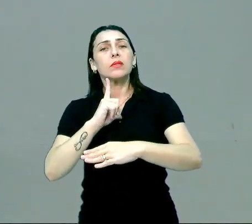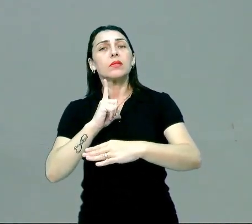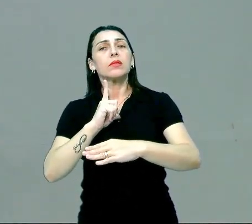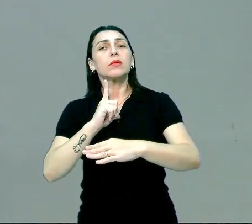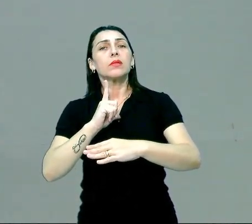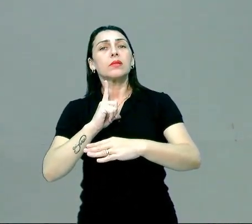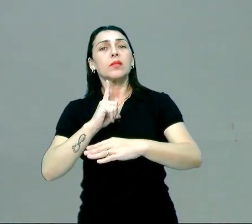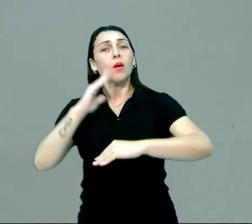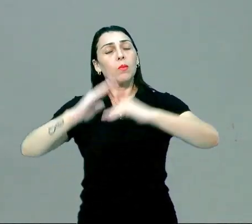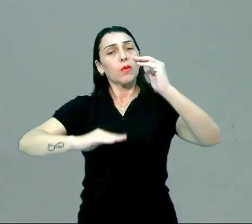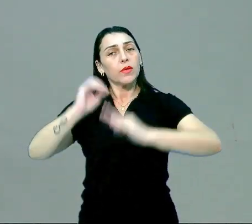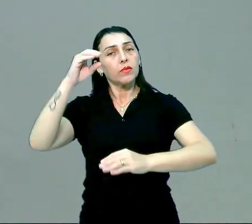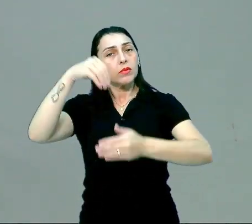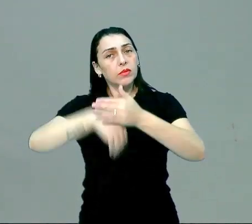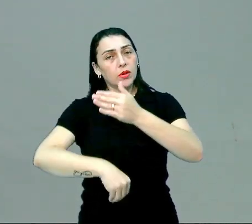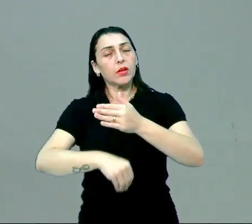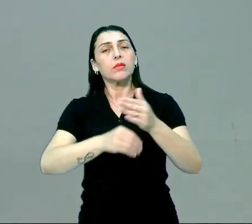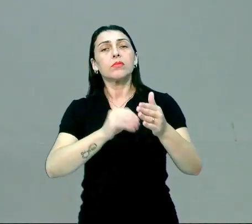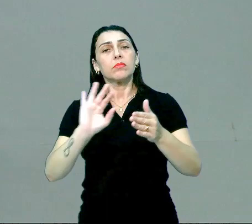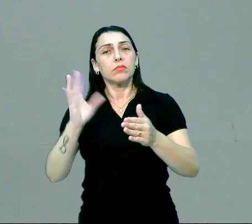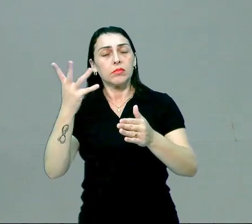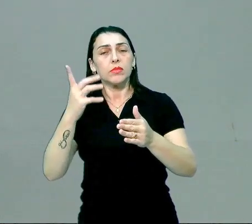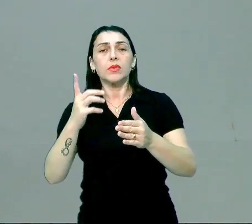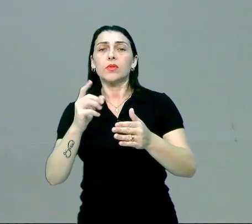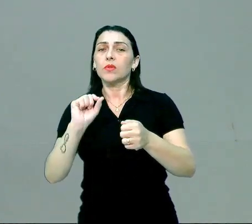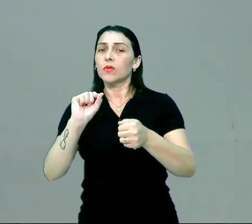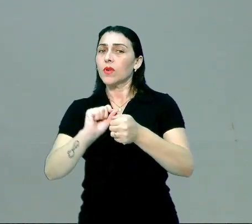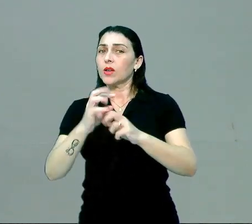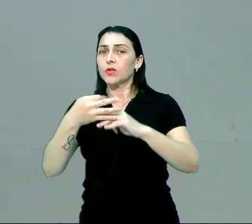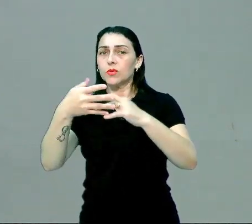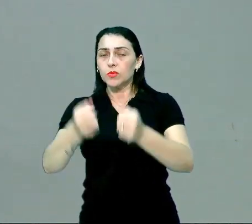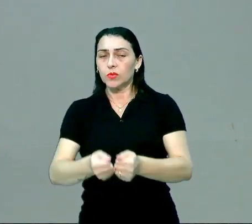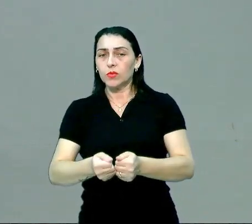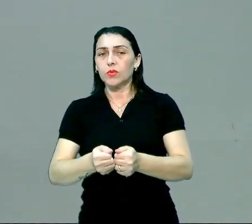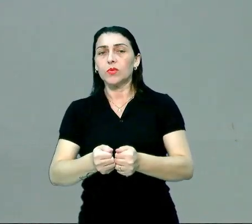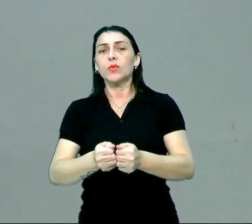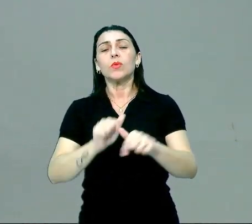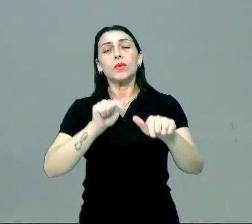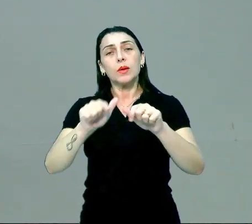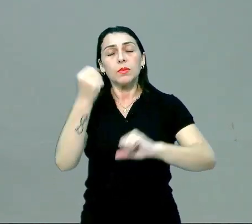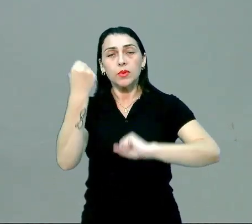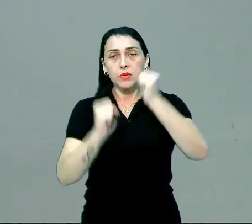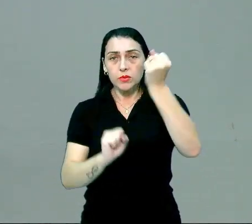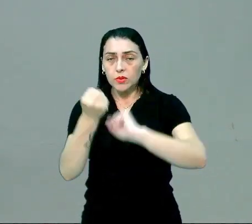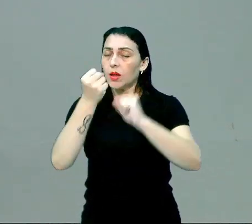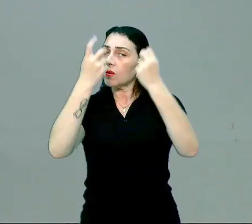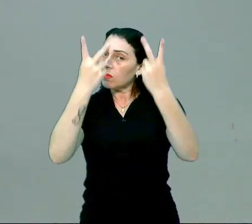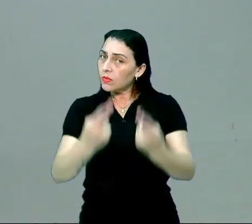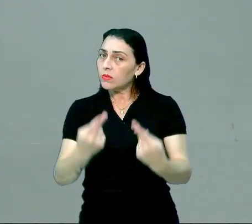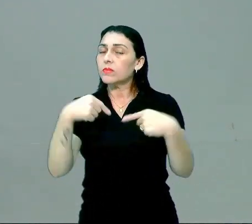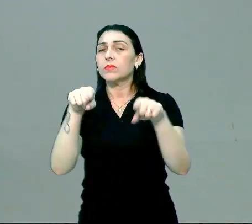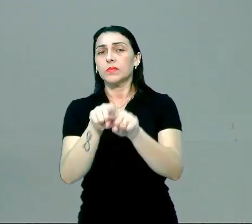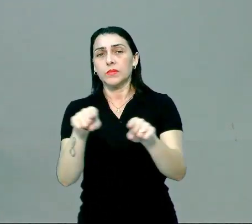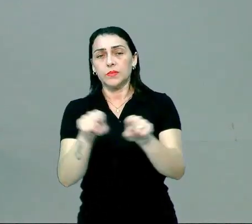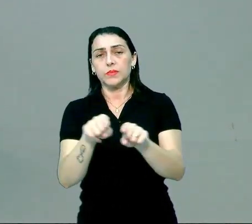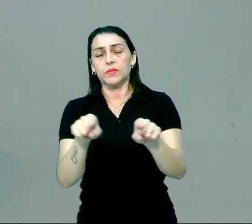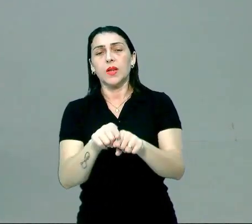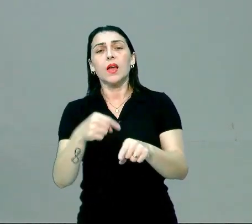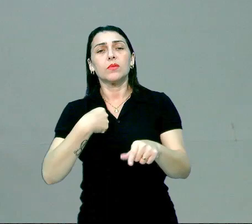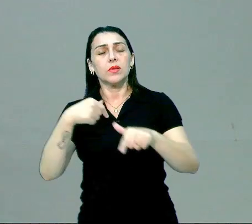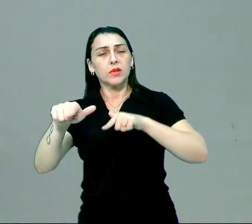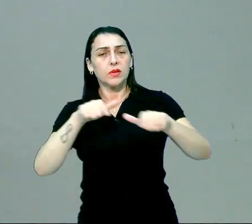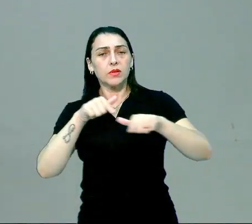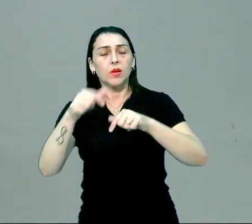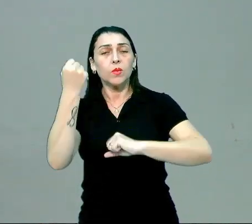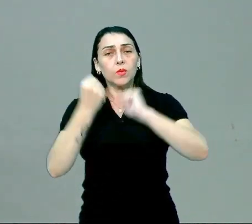função muito específica dentro daquele cenário. Ele não faz tudo. O trabalho industrial é a mesma coisa. Eu